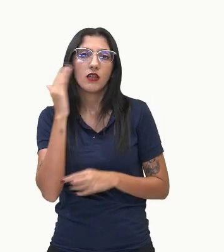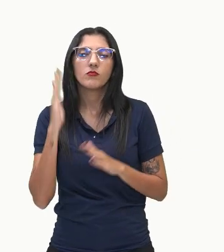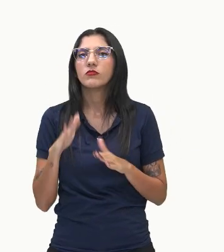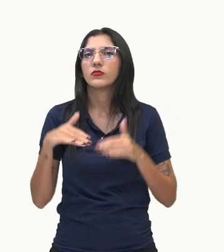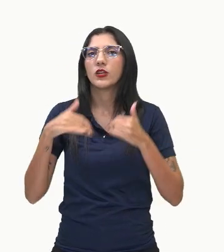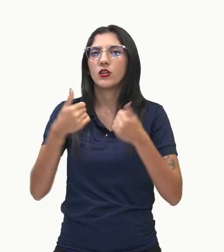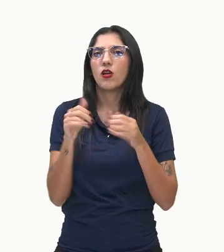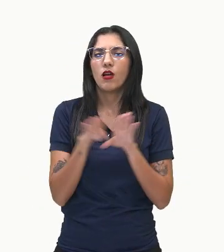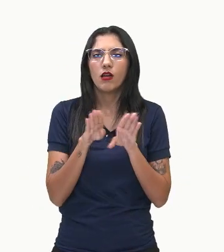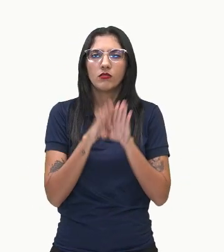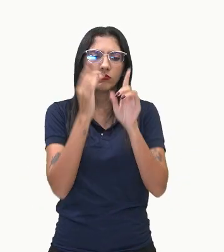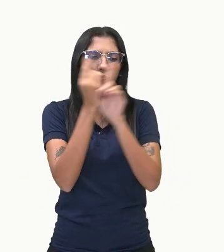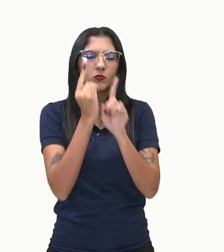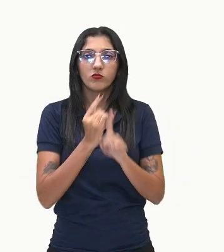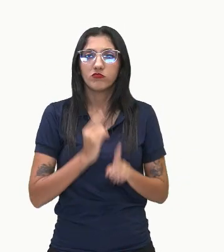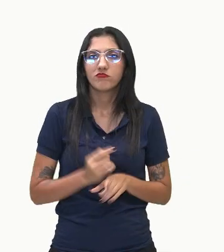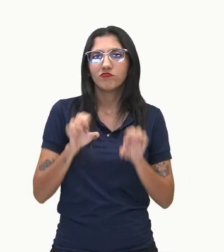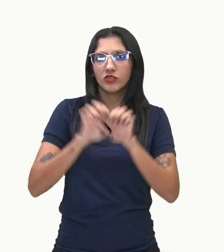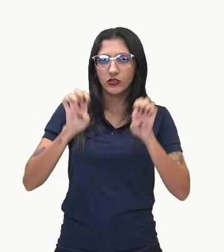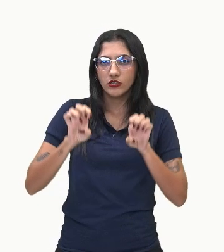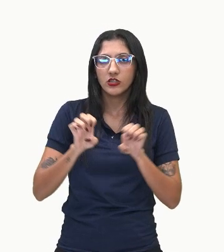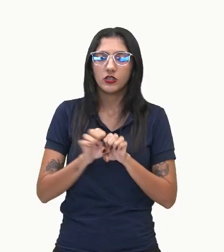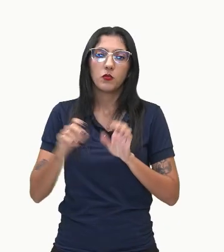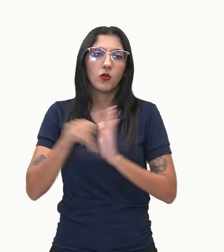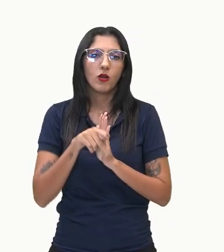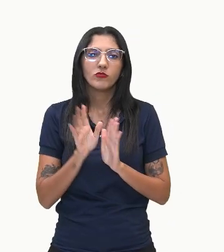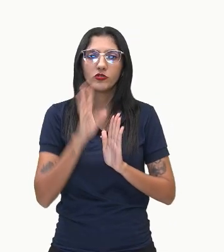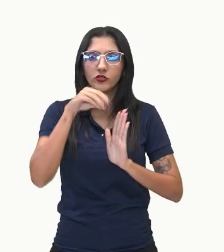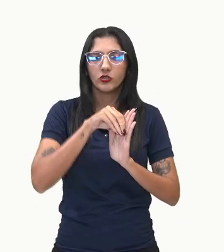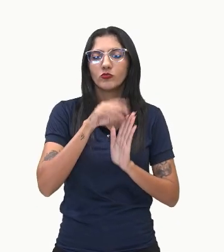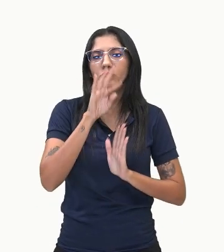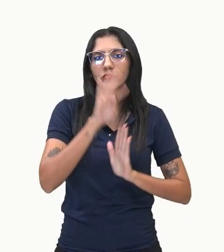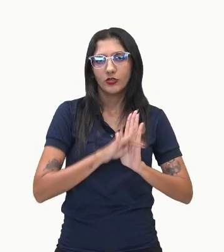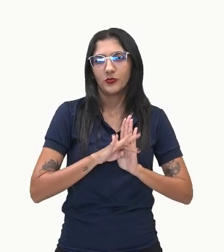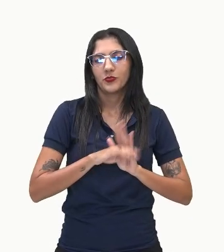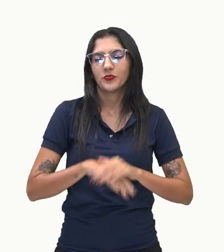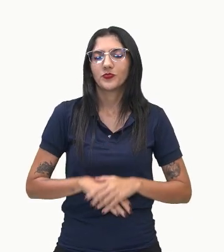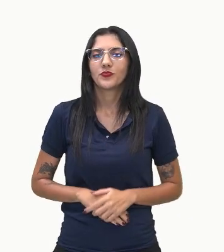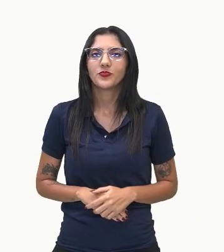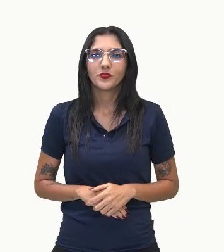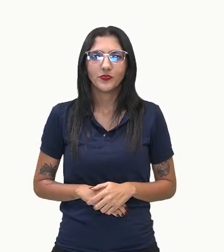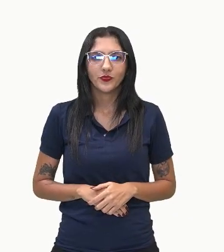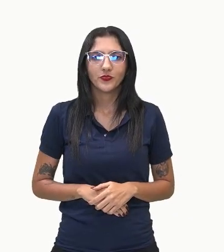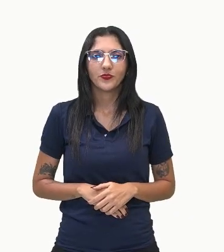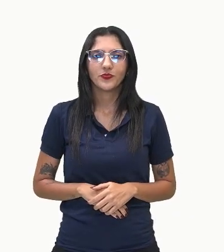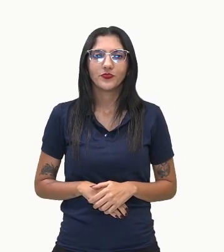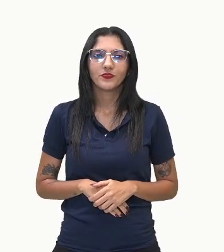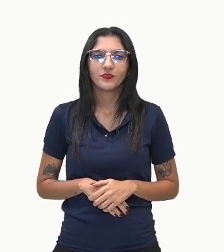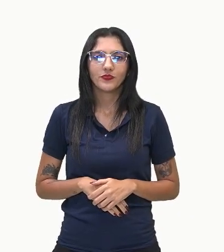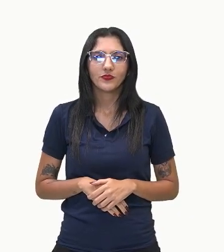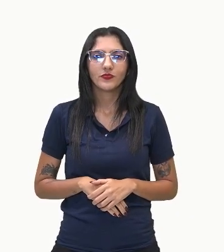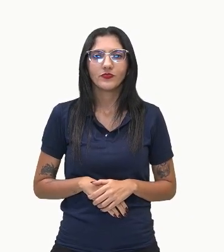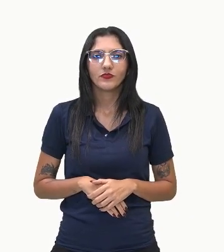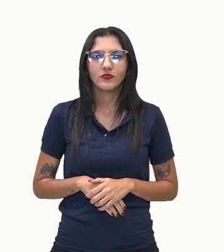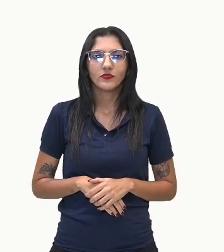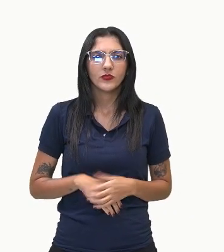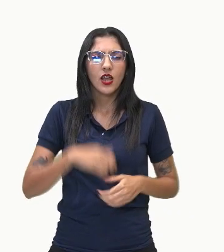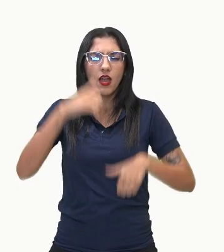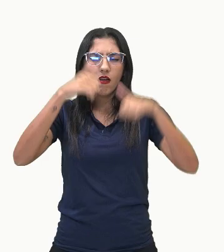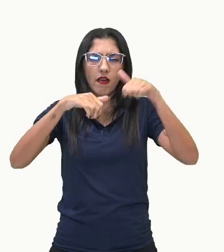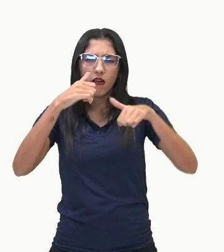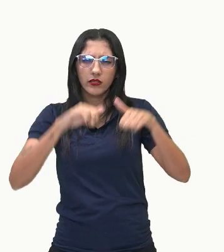a identificação dos personagens também, né? Análise de cartas e e-mails,